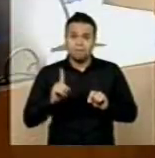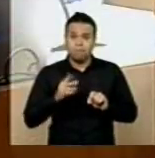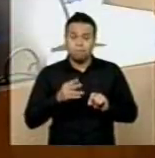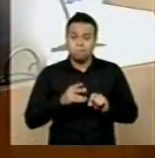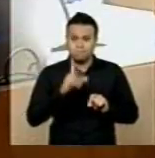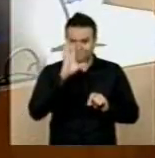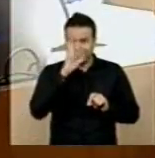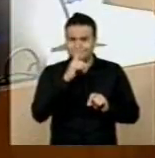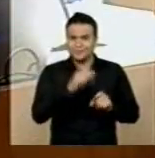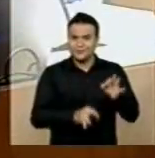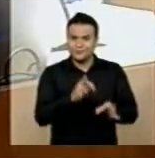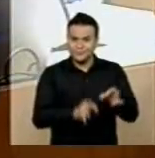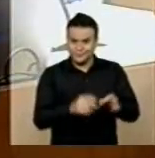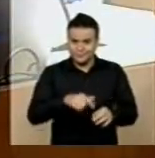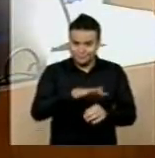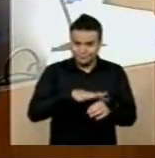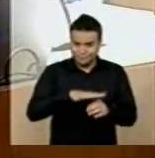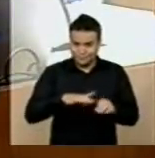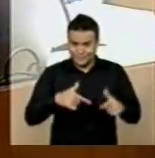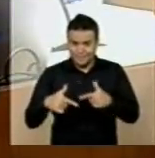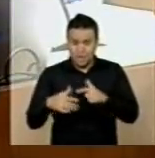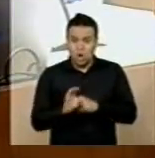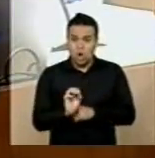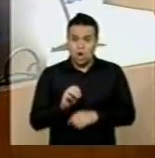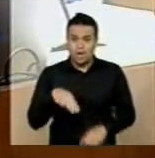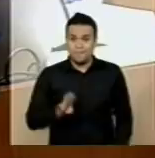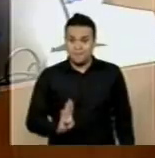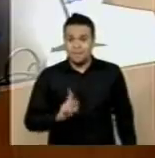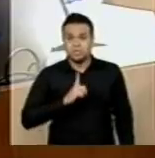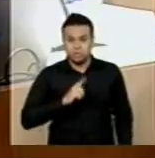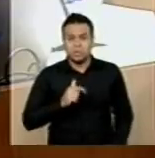Por outro lado, a norma impugnada pela MB sobre honorários